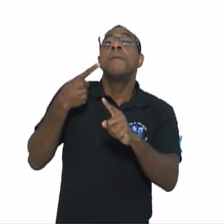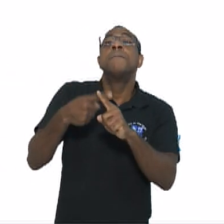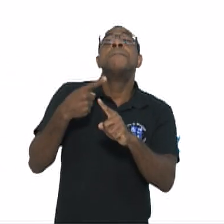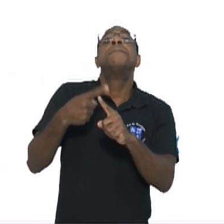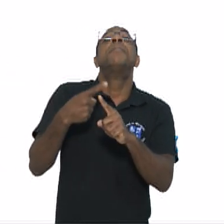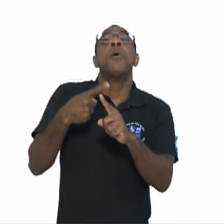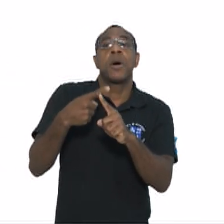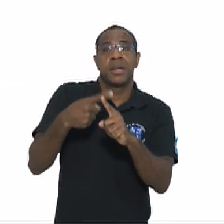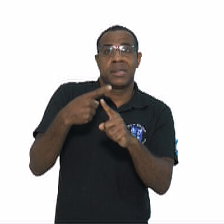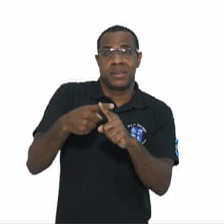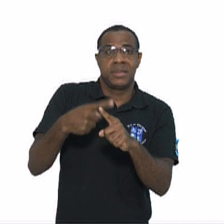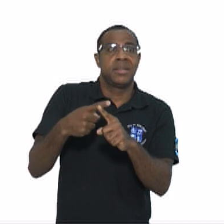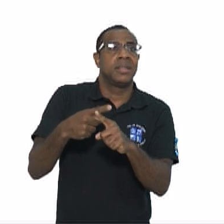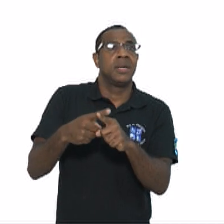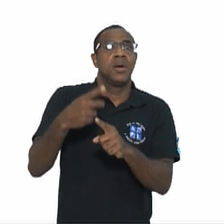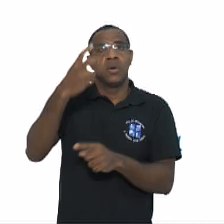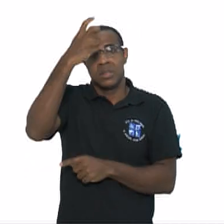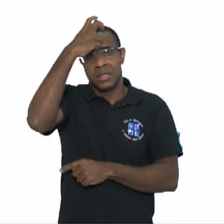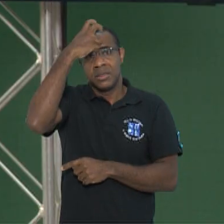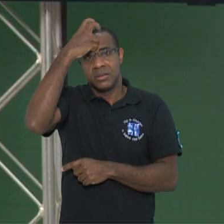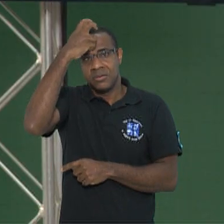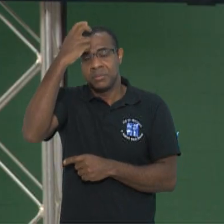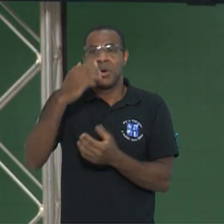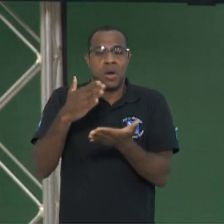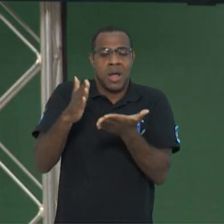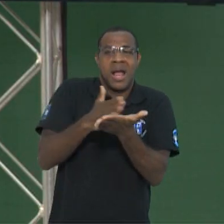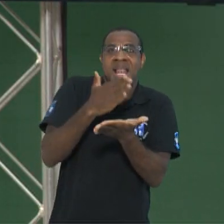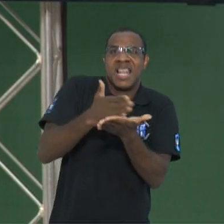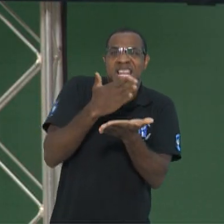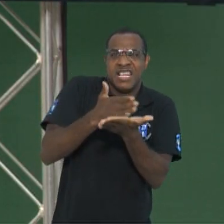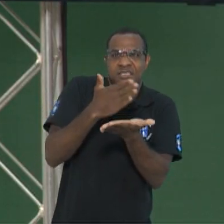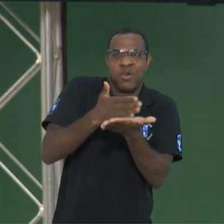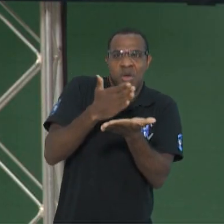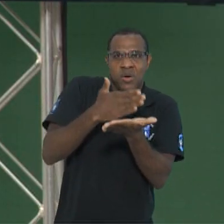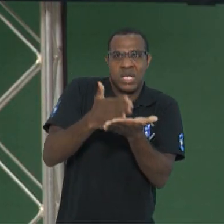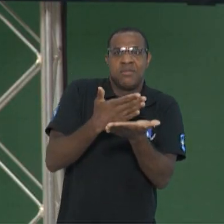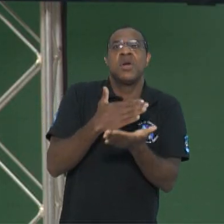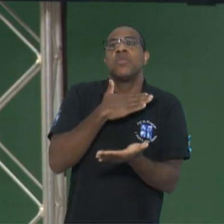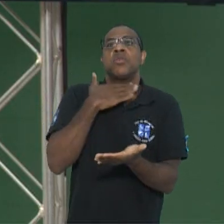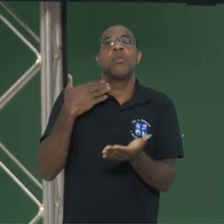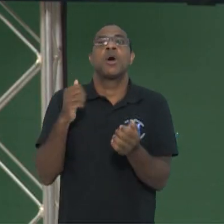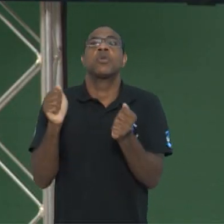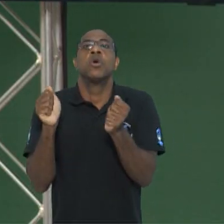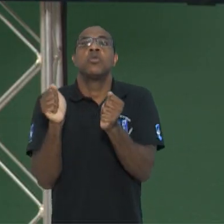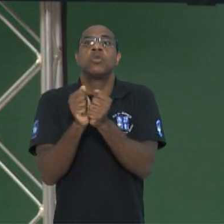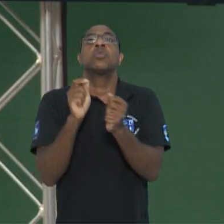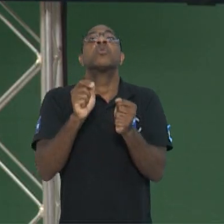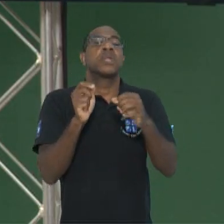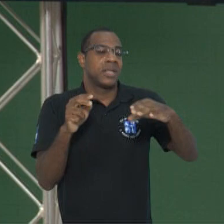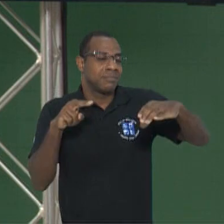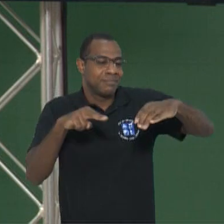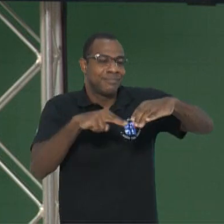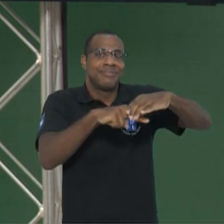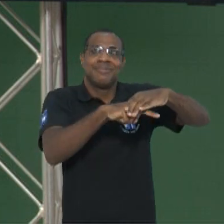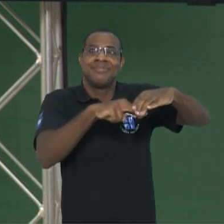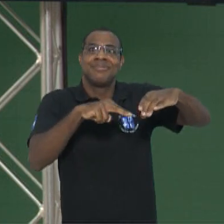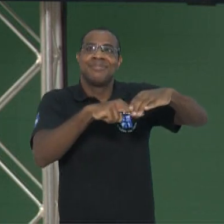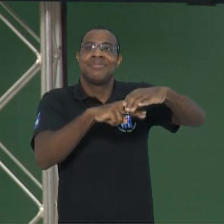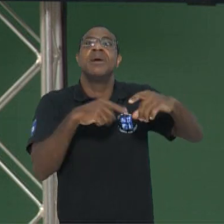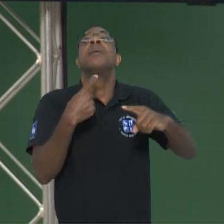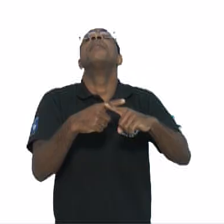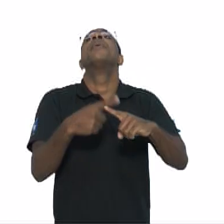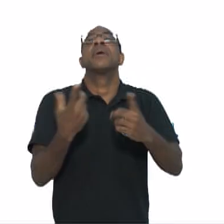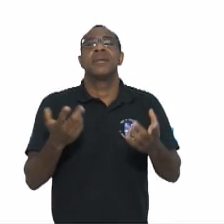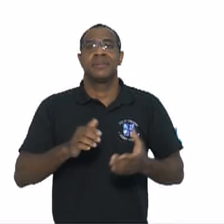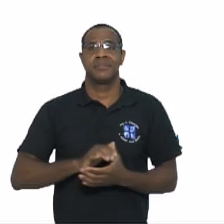nos sarcófagos junto com as múmias? Vocês vão ter uns minutinhos para responder. Caderno em mãos aí, caprichem. Daqui a pouquinho nós voltamos,